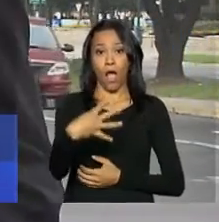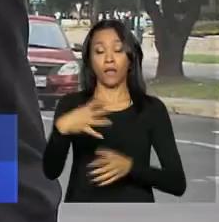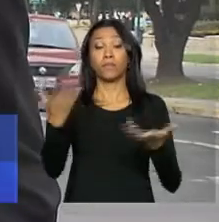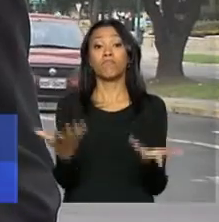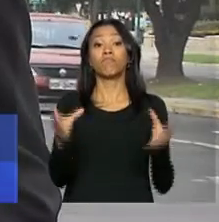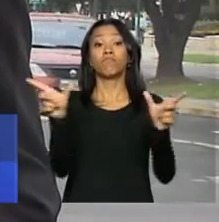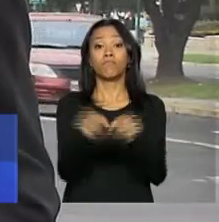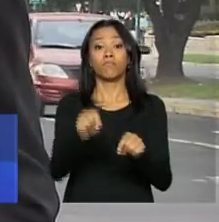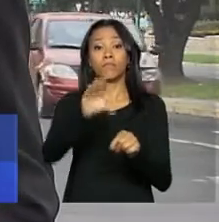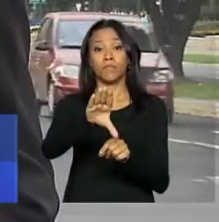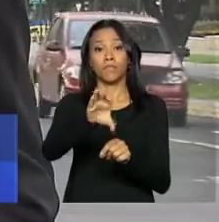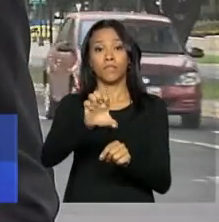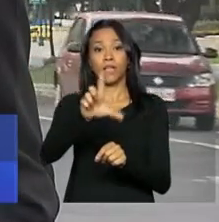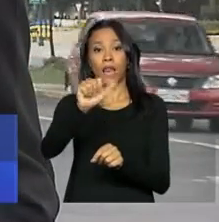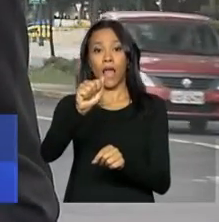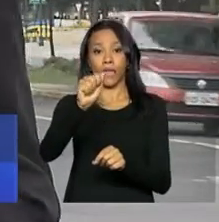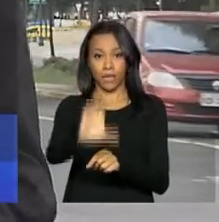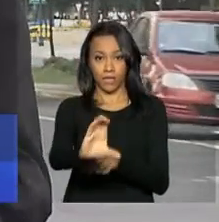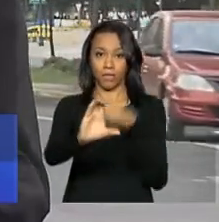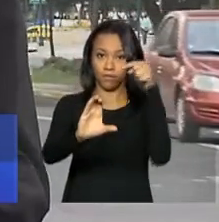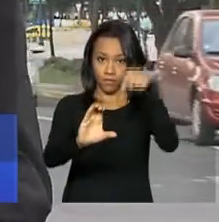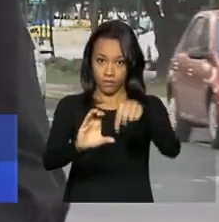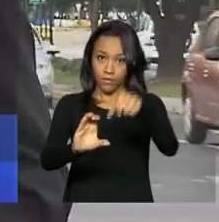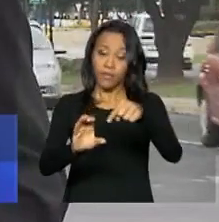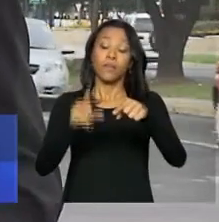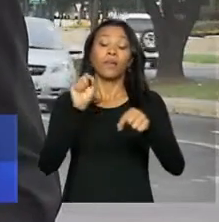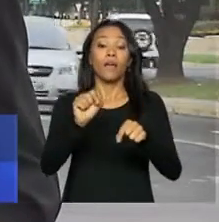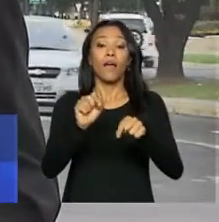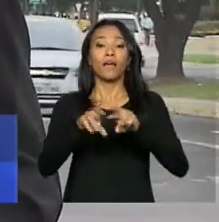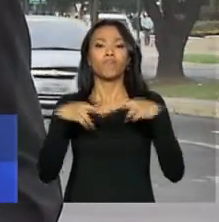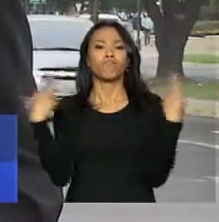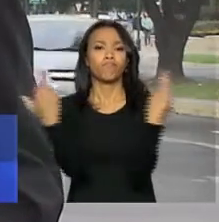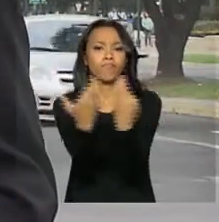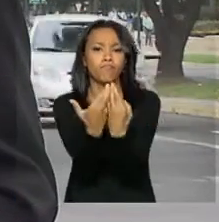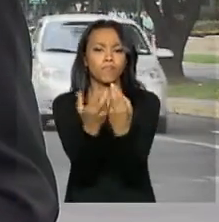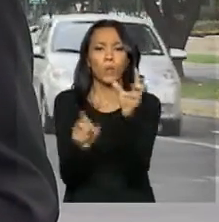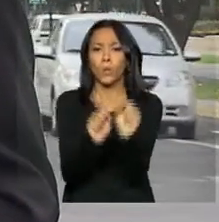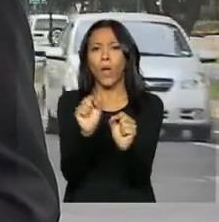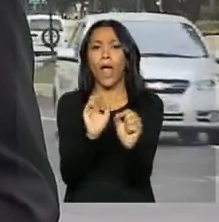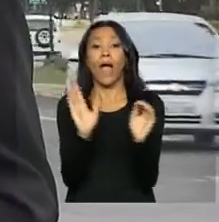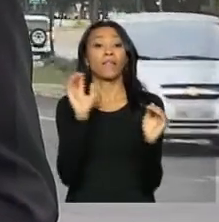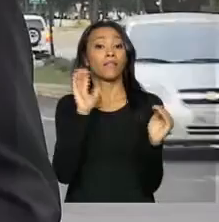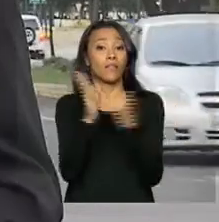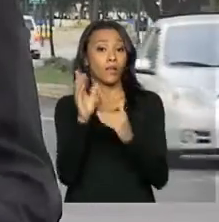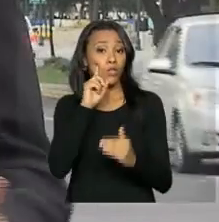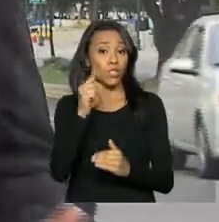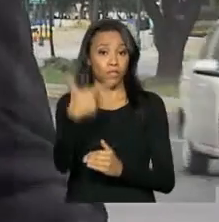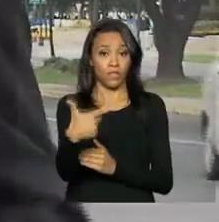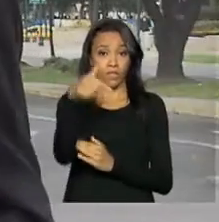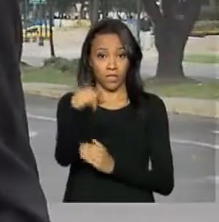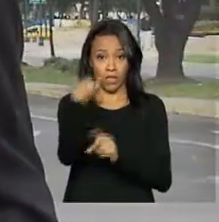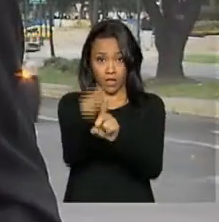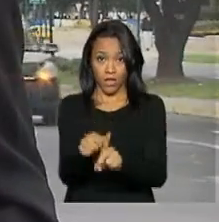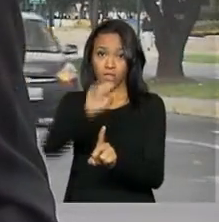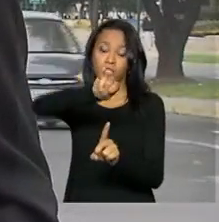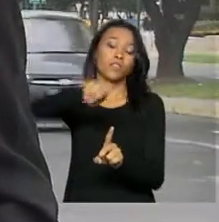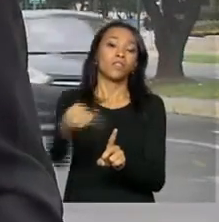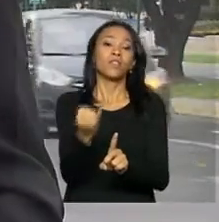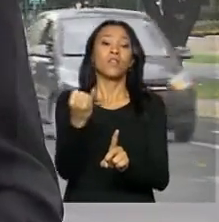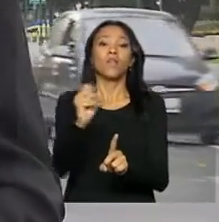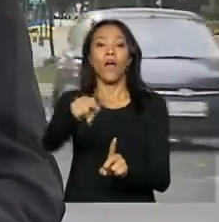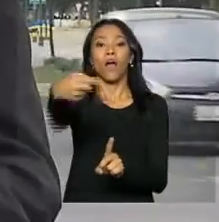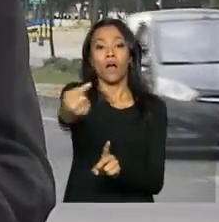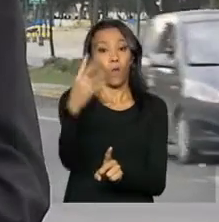encerra o ano de presidência pro tempore do equador à frente do organismo até o dia 27 de janeiro próxima quarta feira